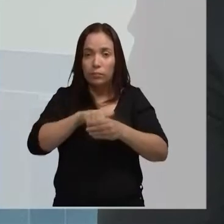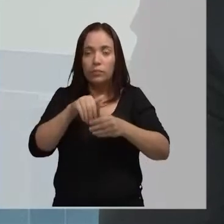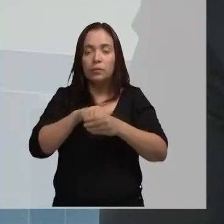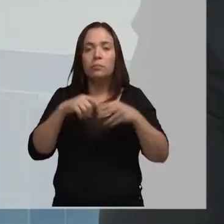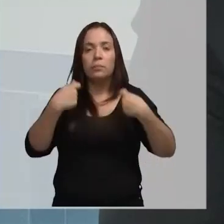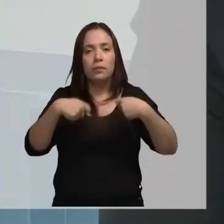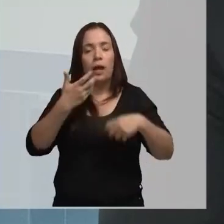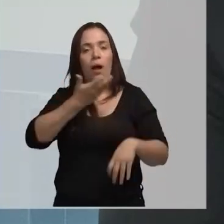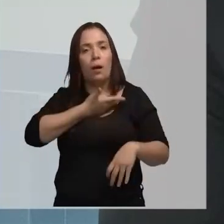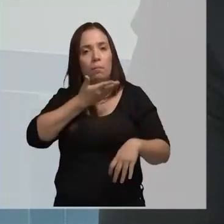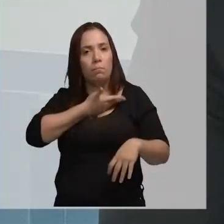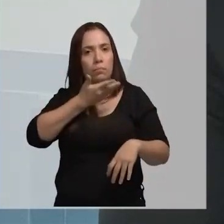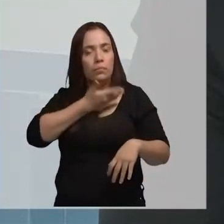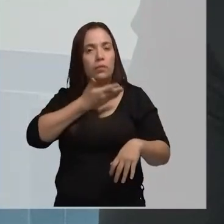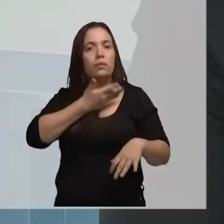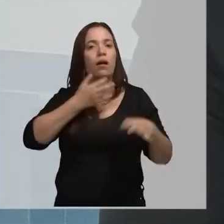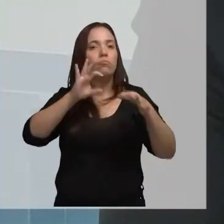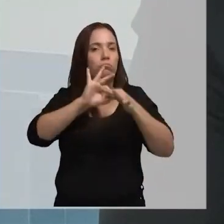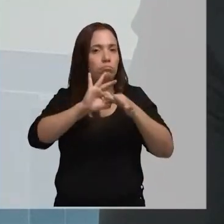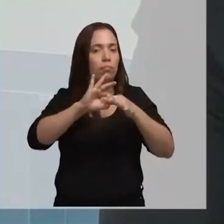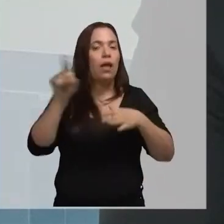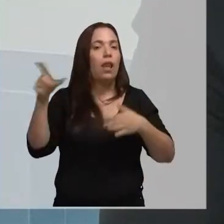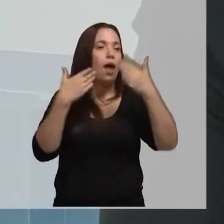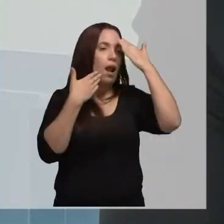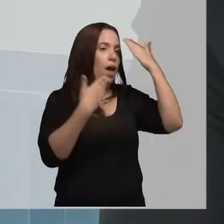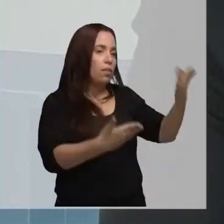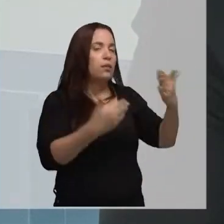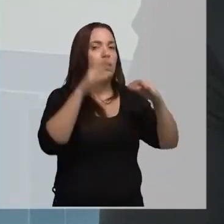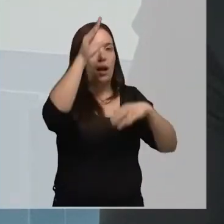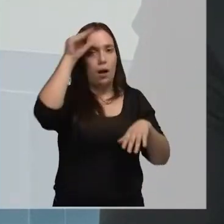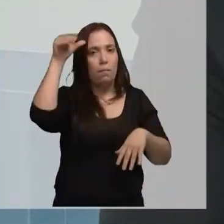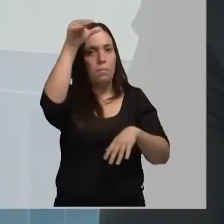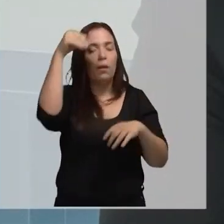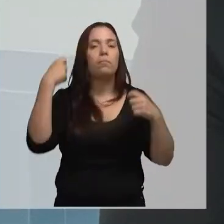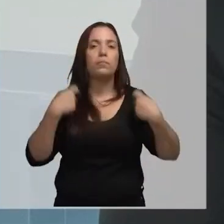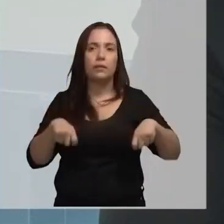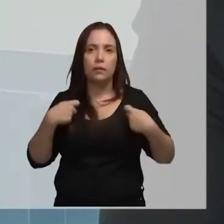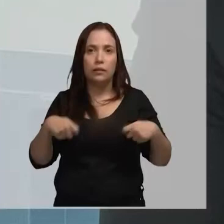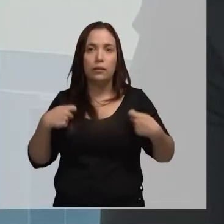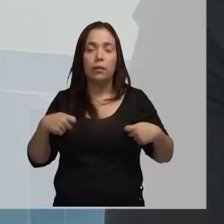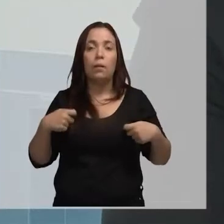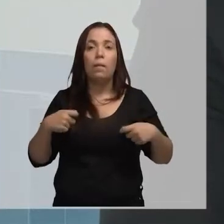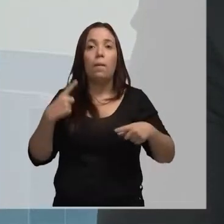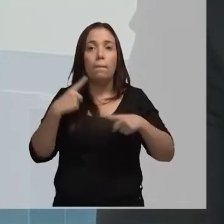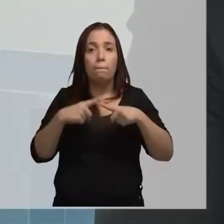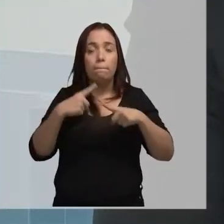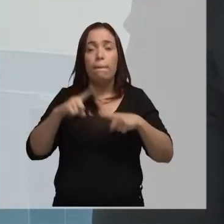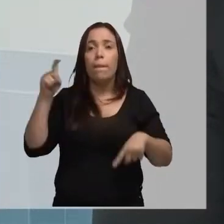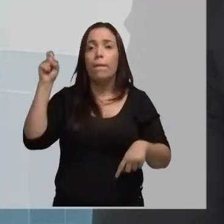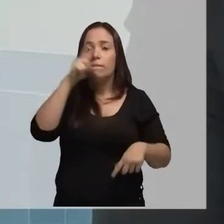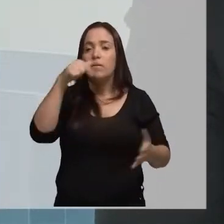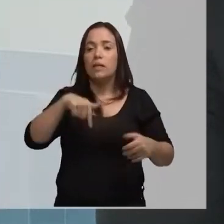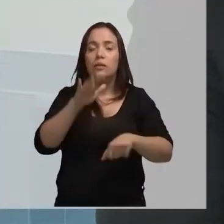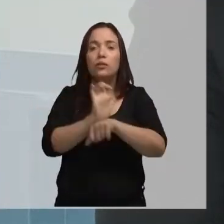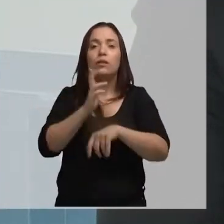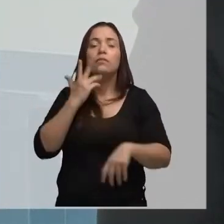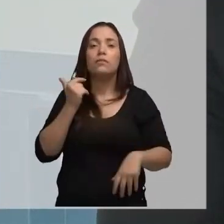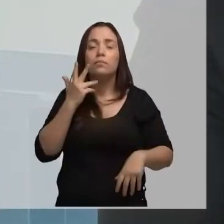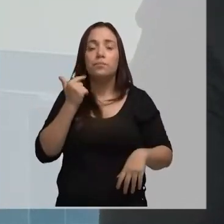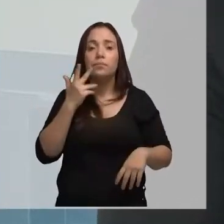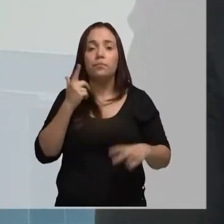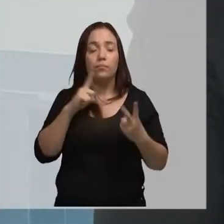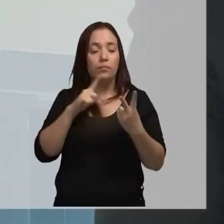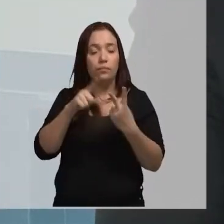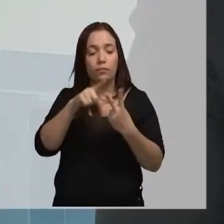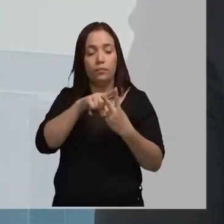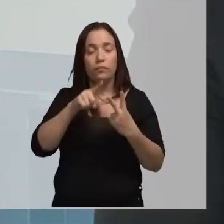muita amizade e gratidão ao que fez Camilo Santana, né? Porque é muito difícil. Na história do Ceará, teve 2 candidatos